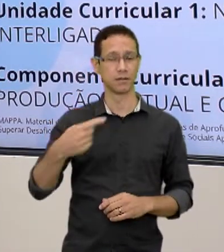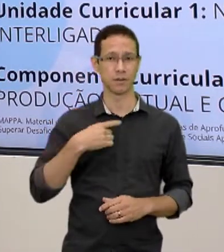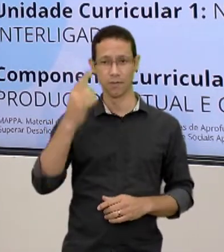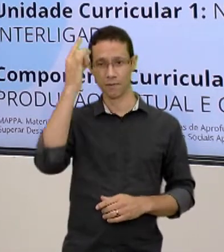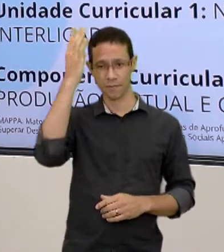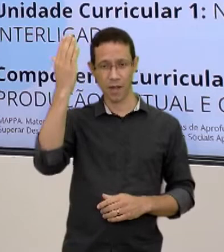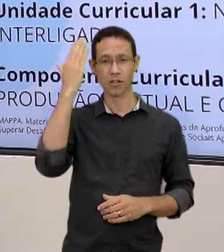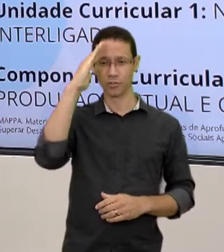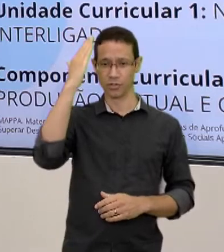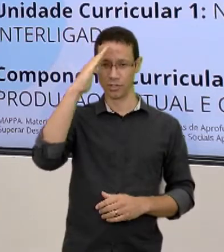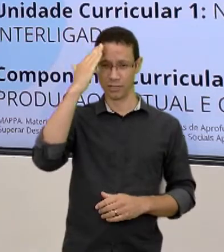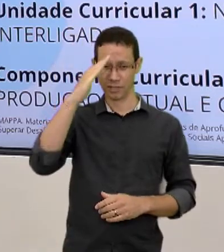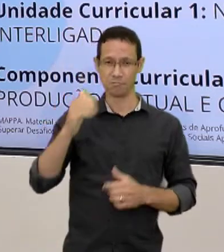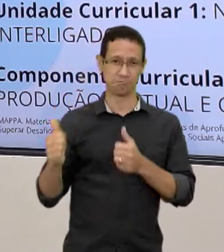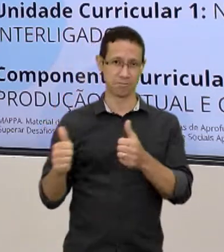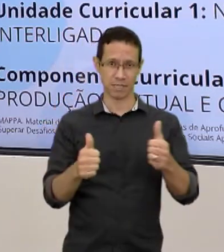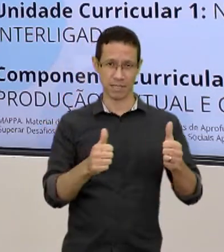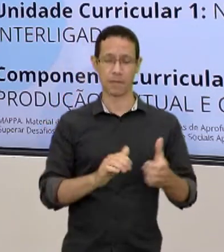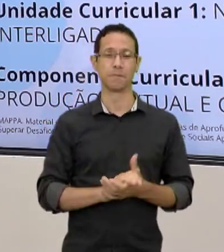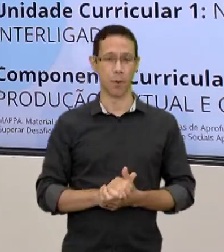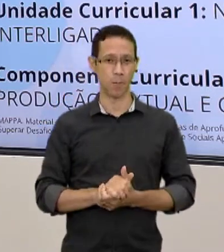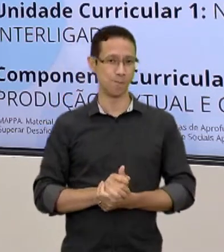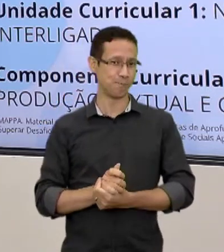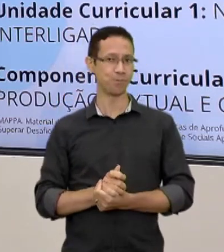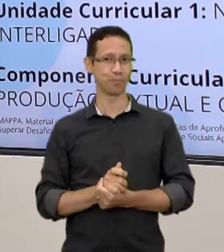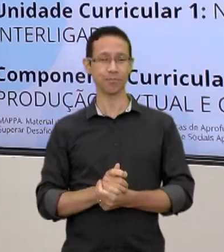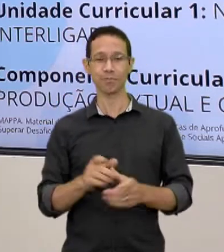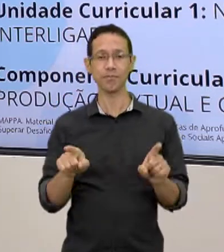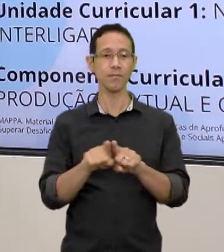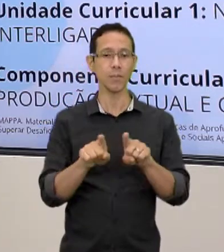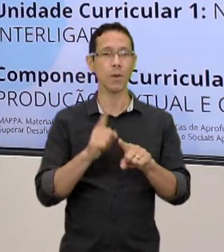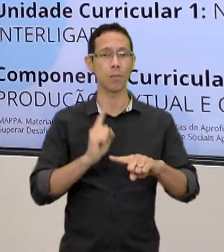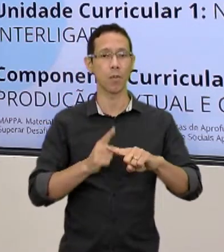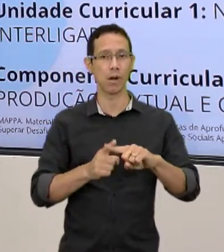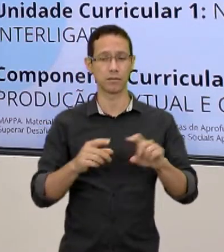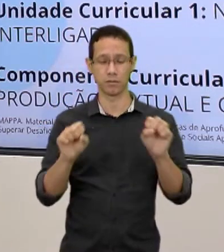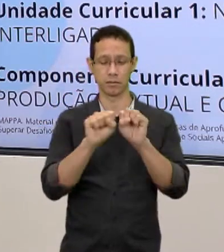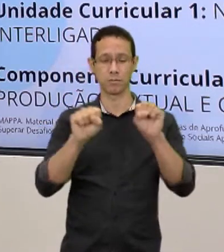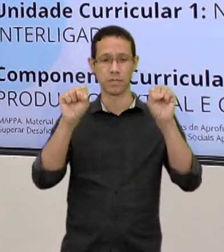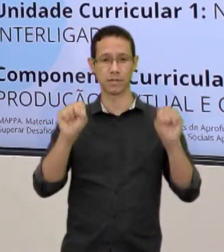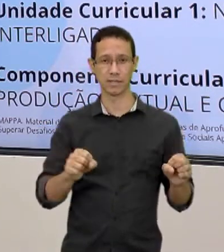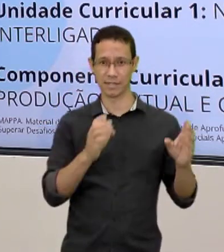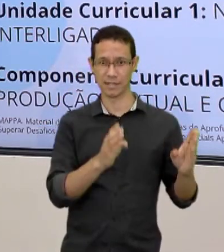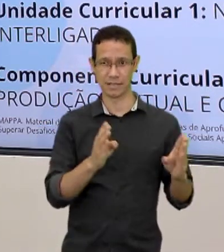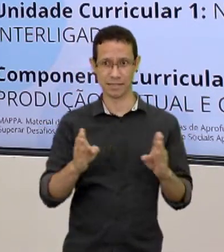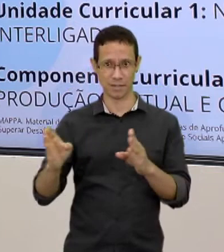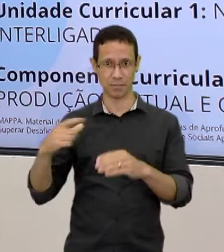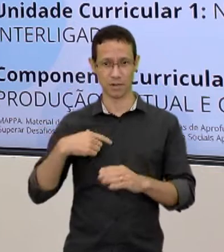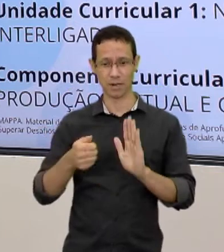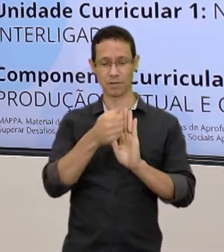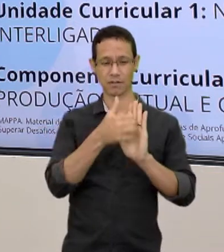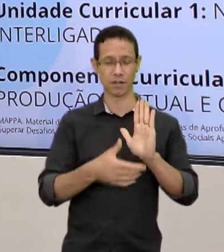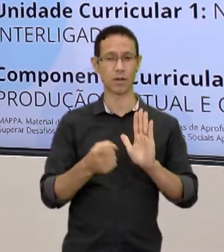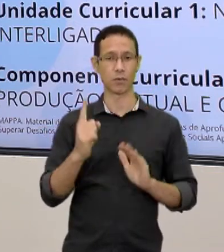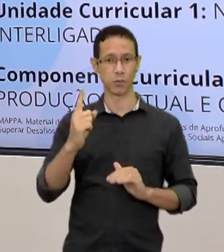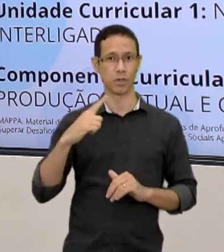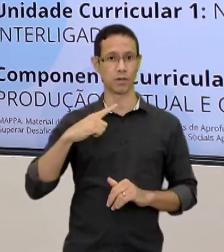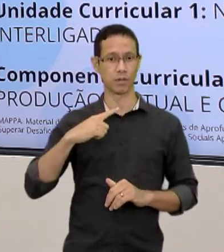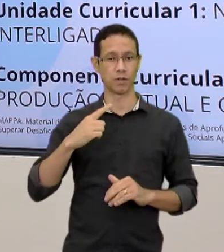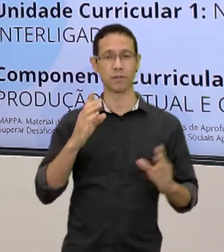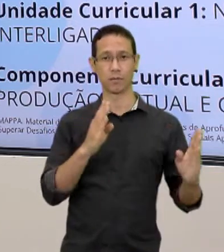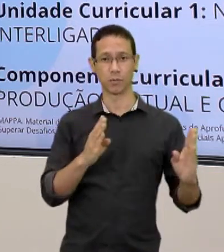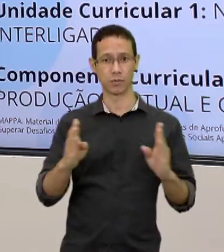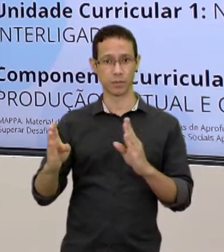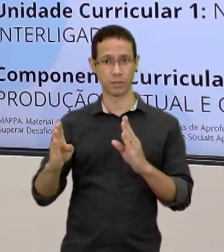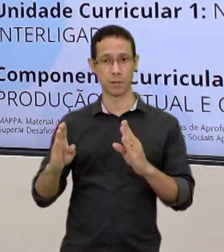mais fácil aí para você, tá bom? Até mesmo porque lá na sistematização, nas duas últimas aulas da atividade 1, nós vamos produzir um